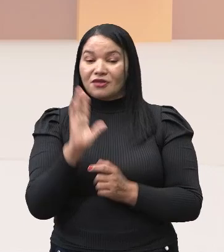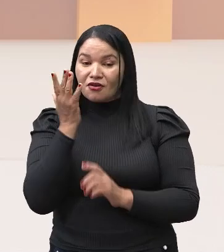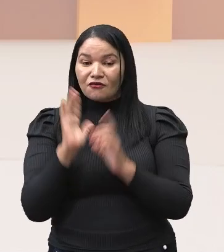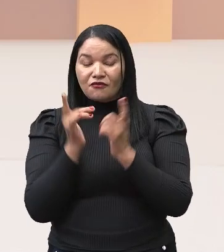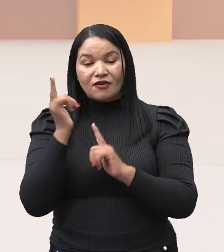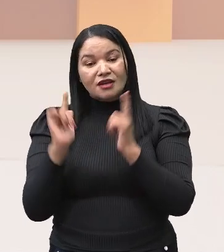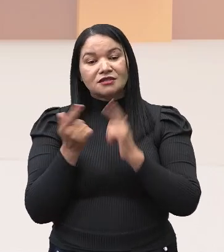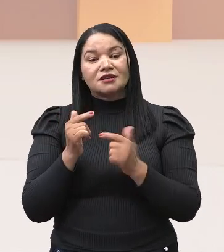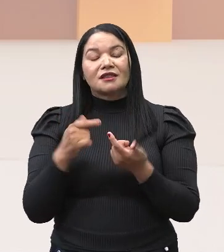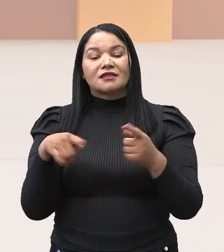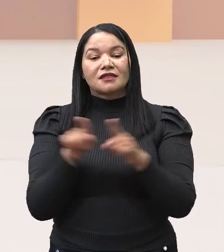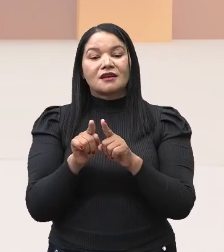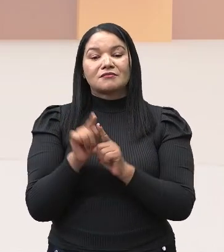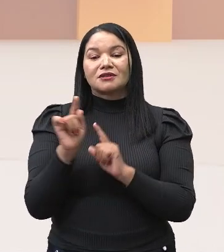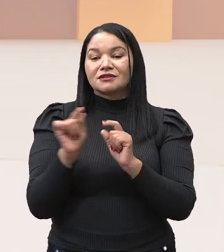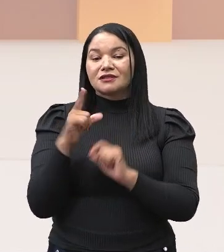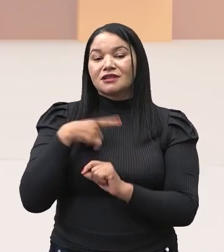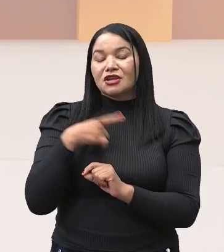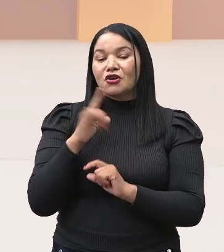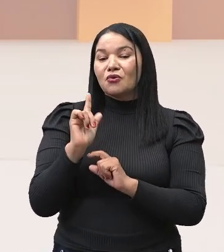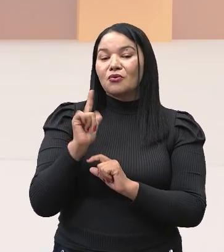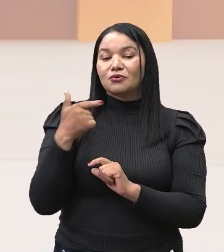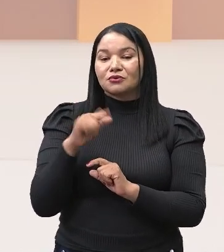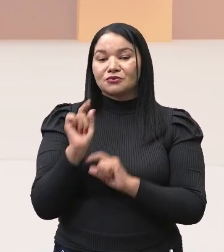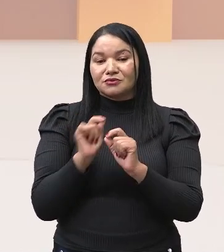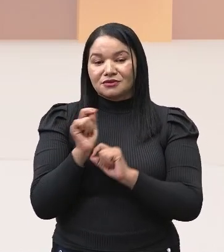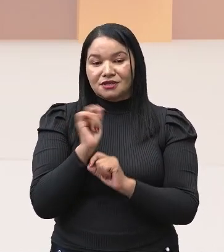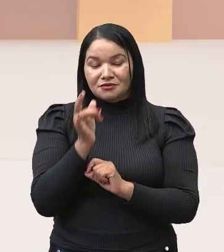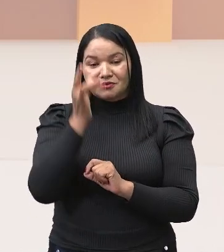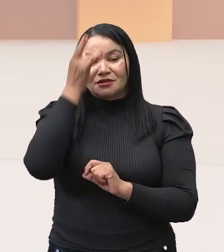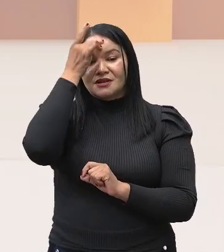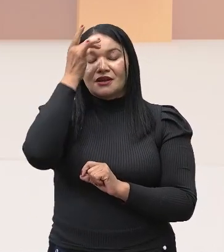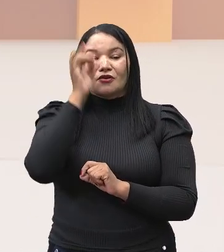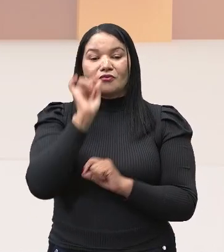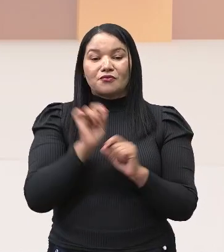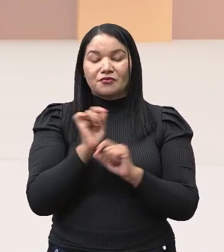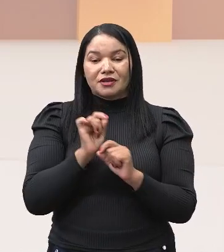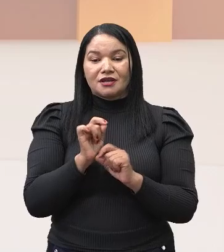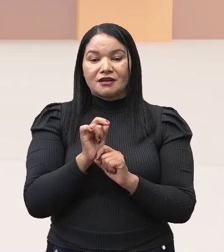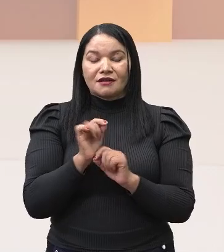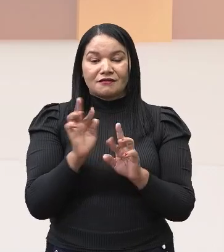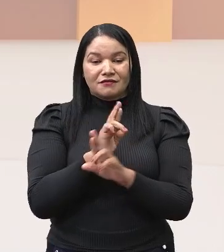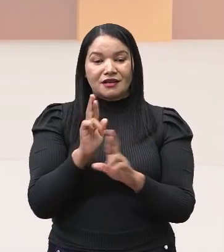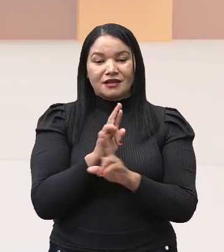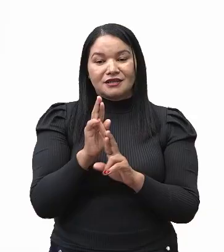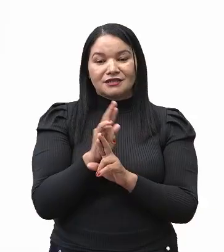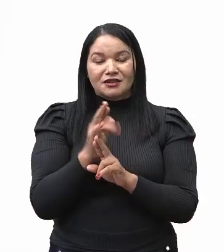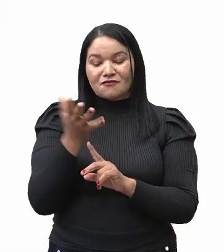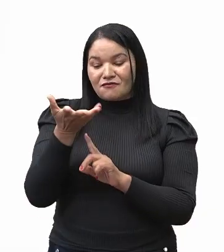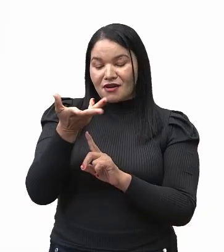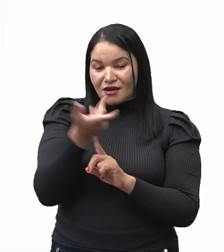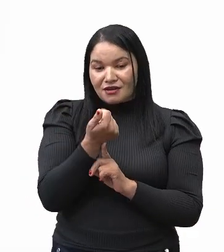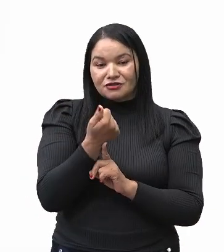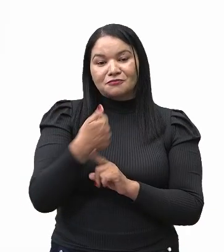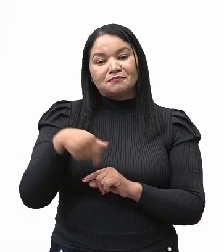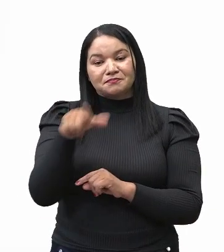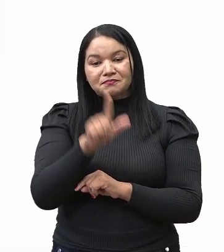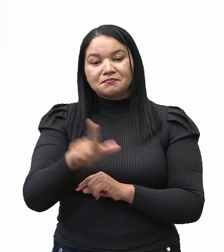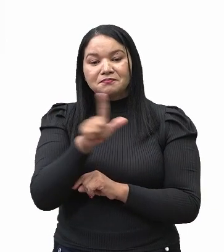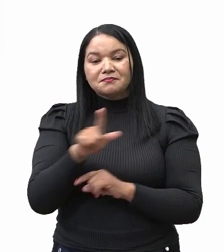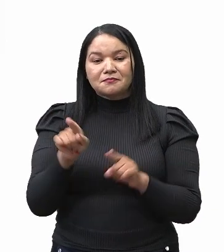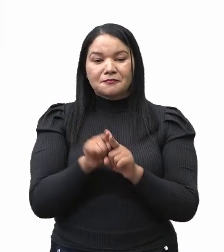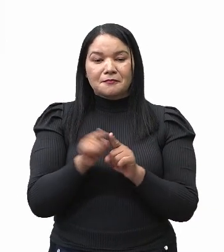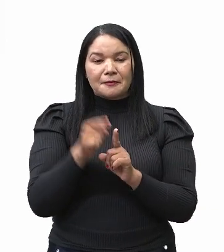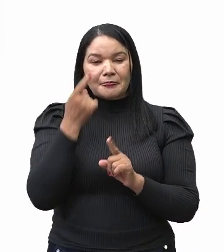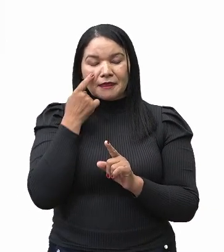festas, nós também temos um legado intelectual que é em relação à arte e literatura. E aí